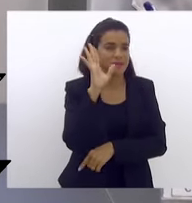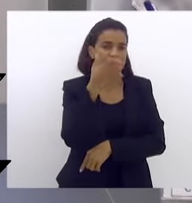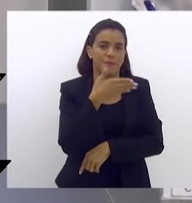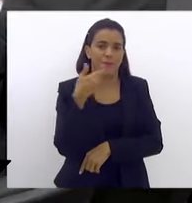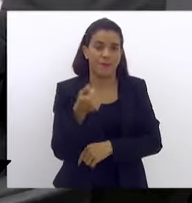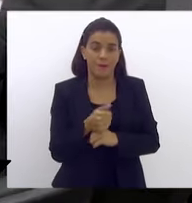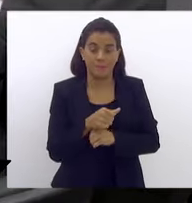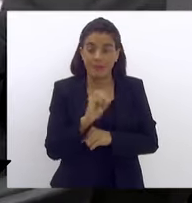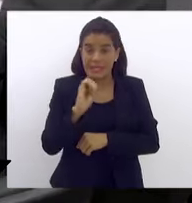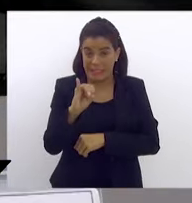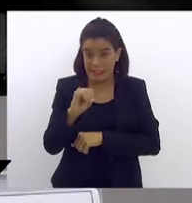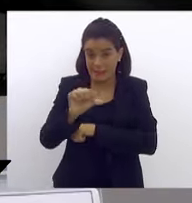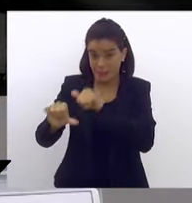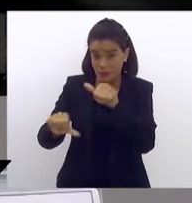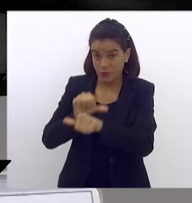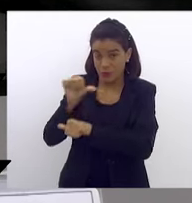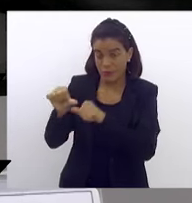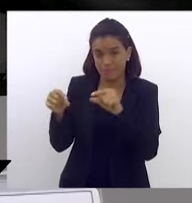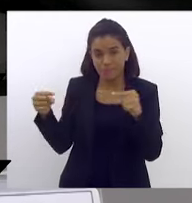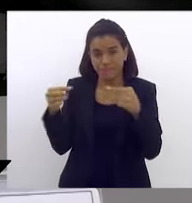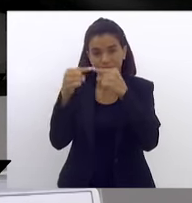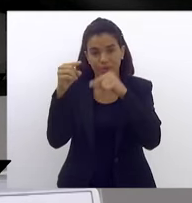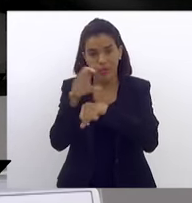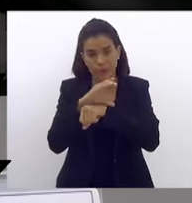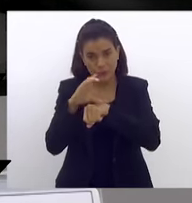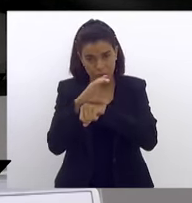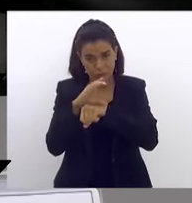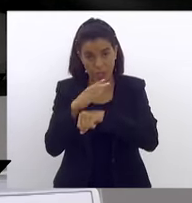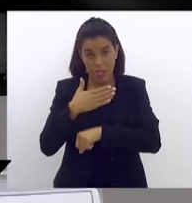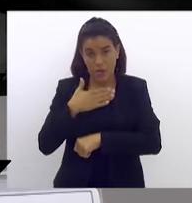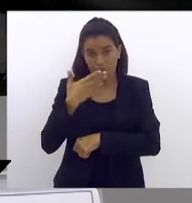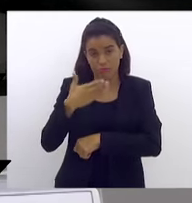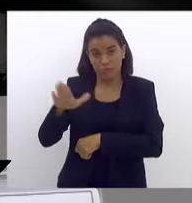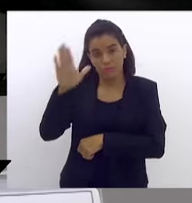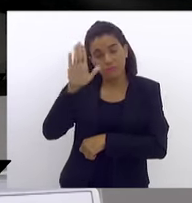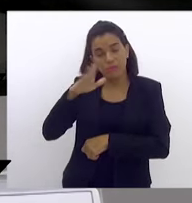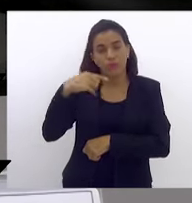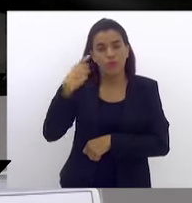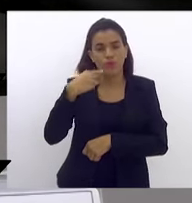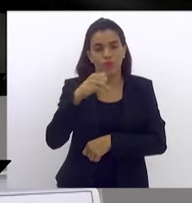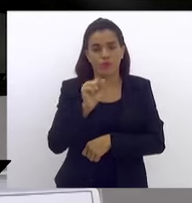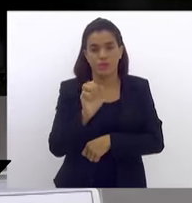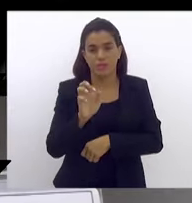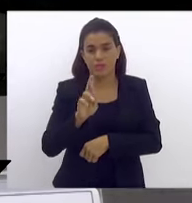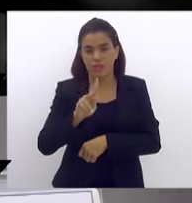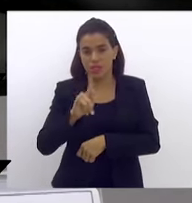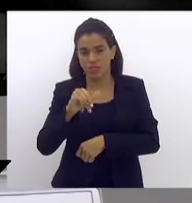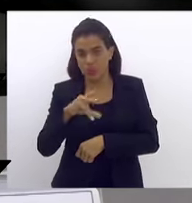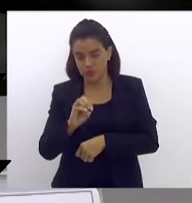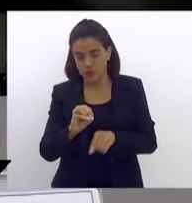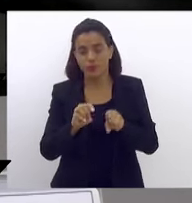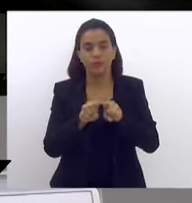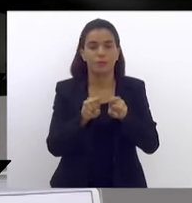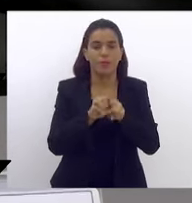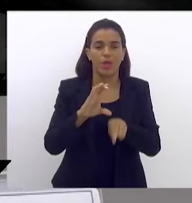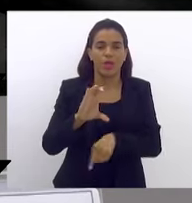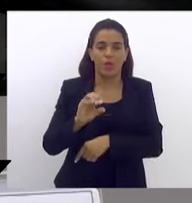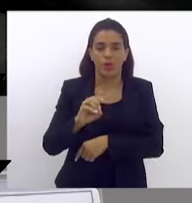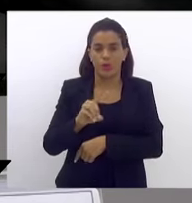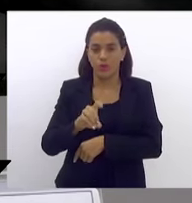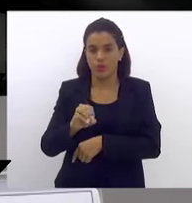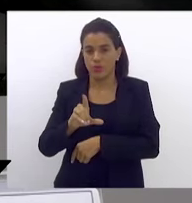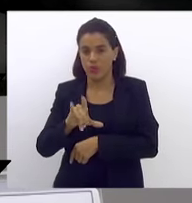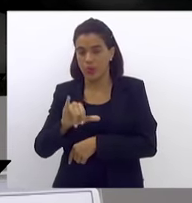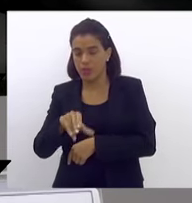a constitucionalidade aquilo que eu me comprometi com o Dr Serginho e com o deputado Vinício corolina eu mantenho